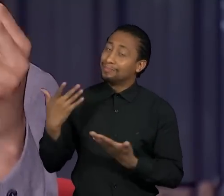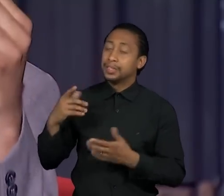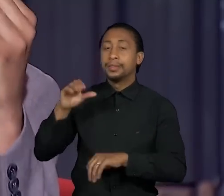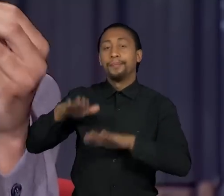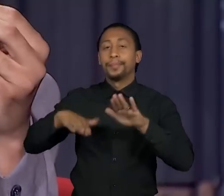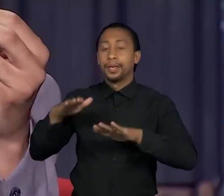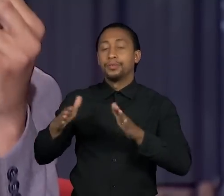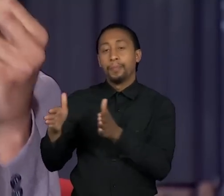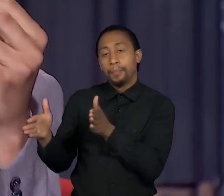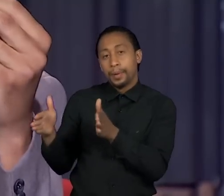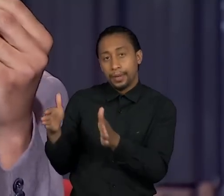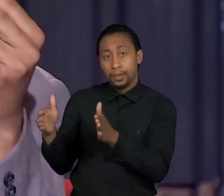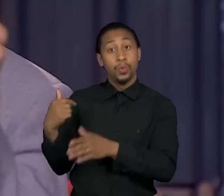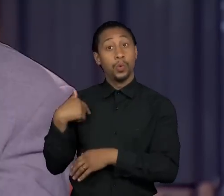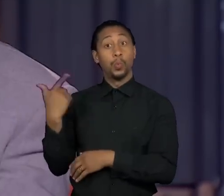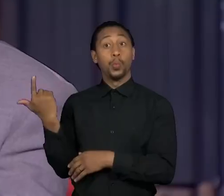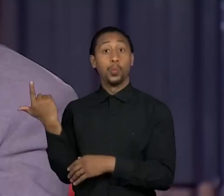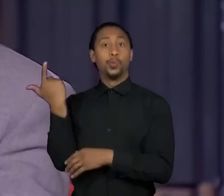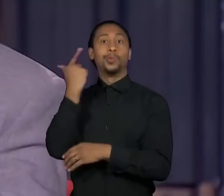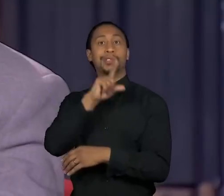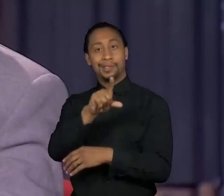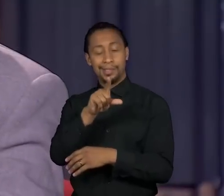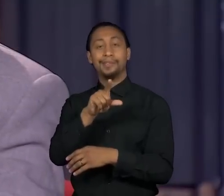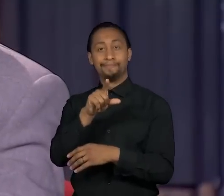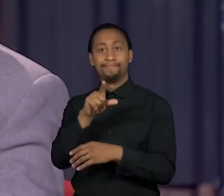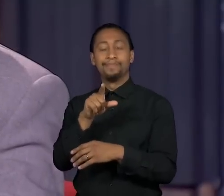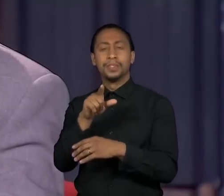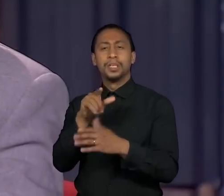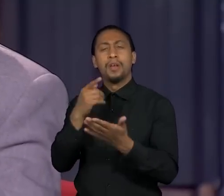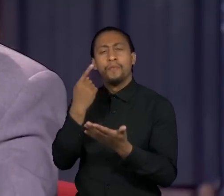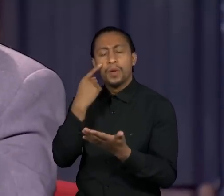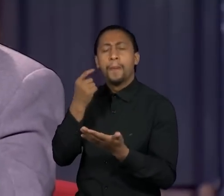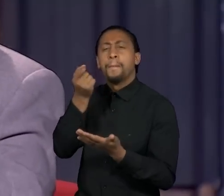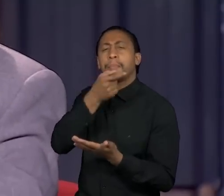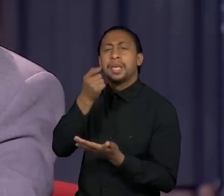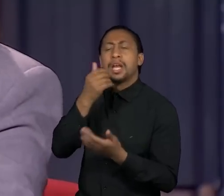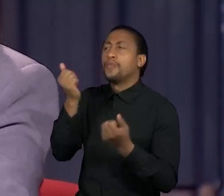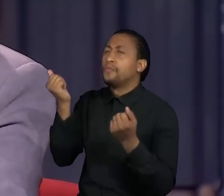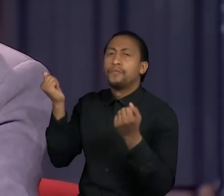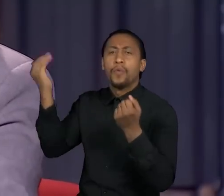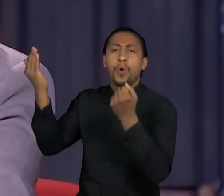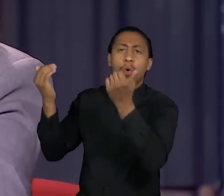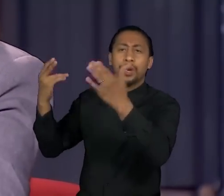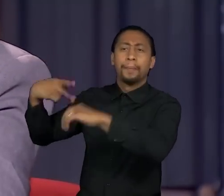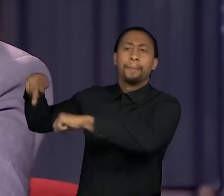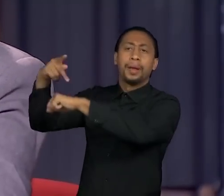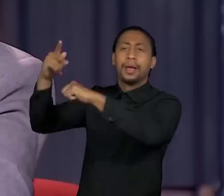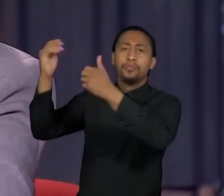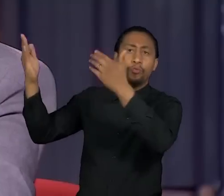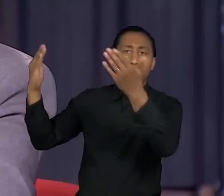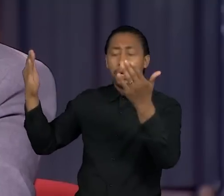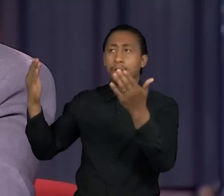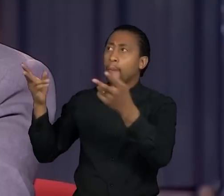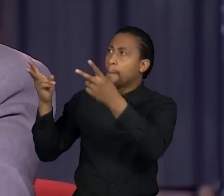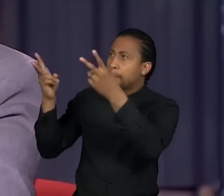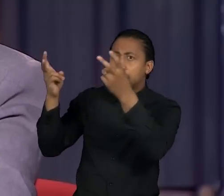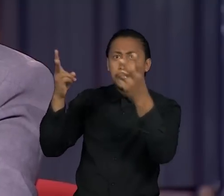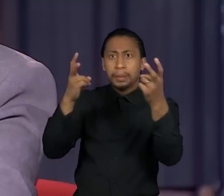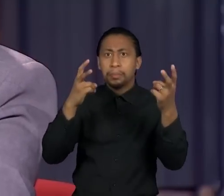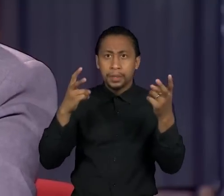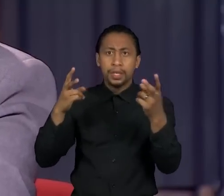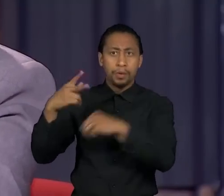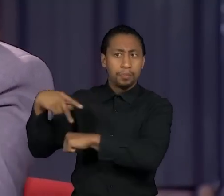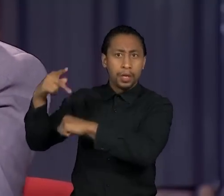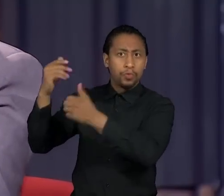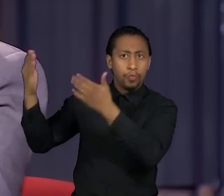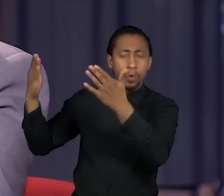quando eu tive acesso, principalmente, a consumir a comédia de fora do país, eu percebi que em outros países a galera